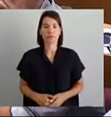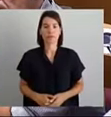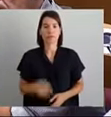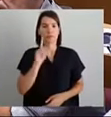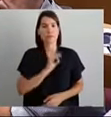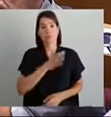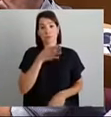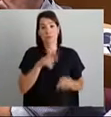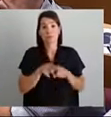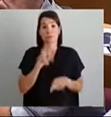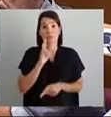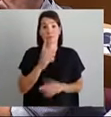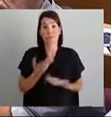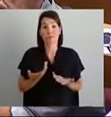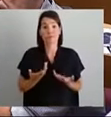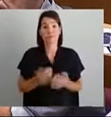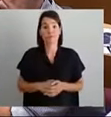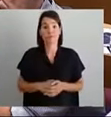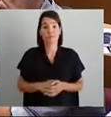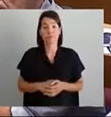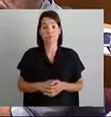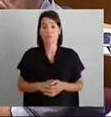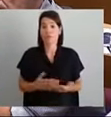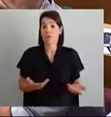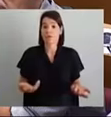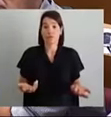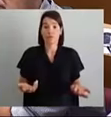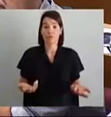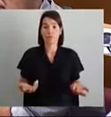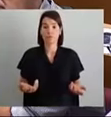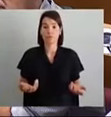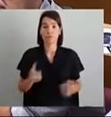não... Não, desculpe, quer dizer, qual defesa da honra?